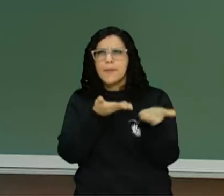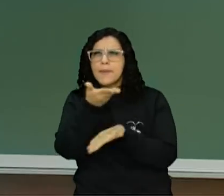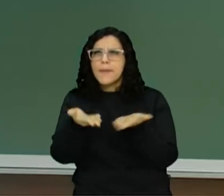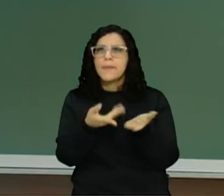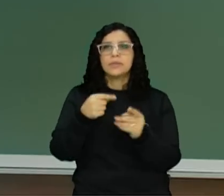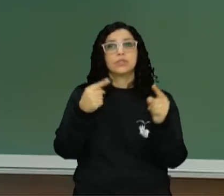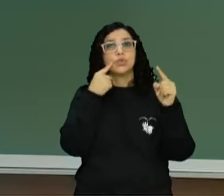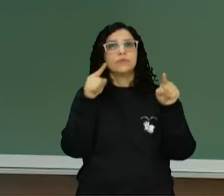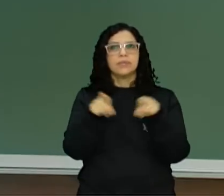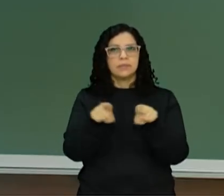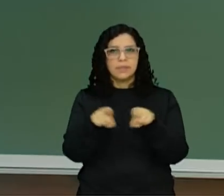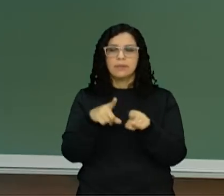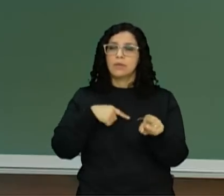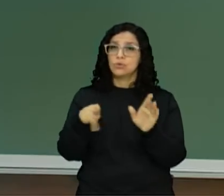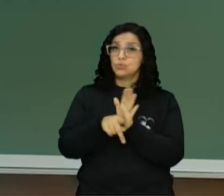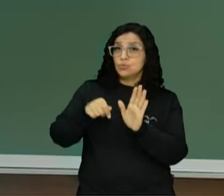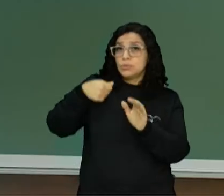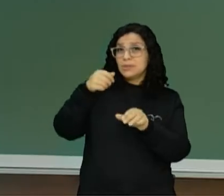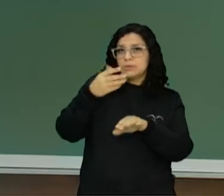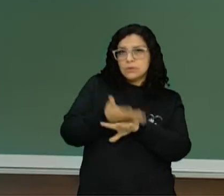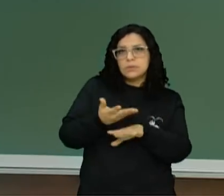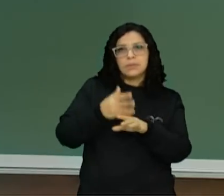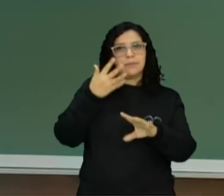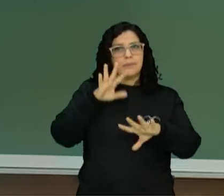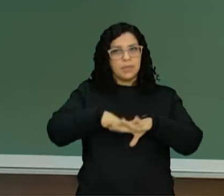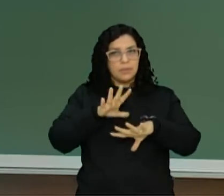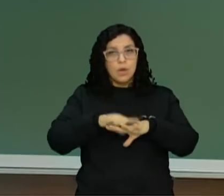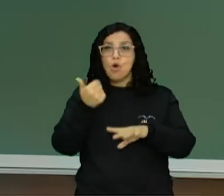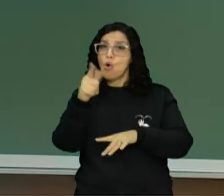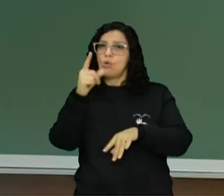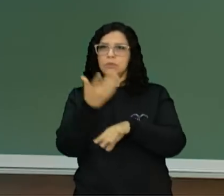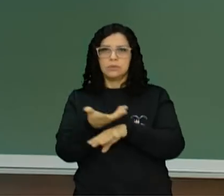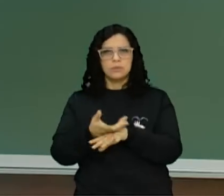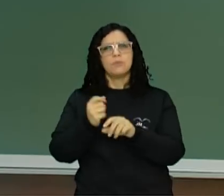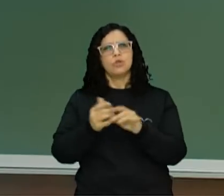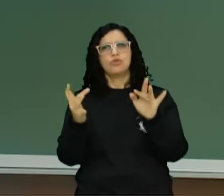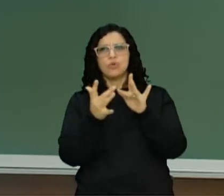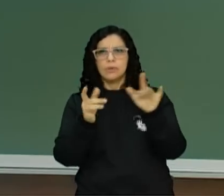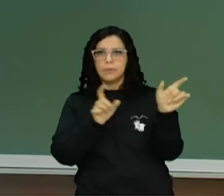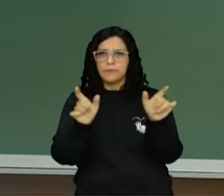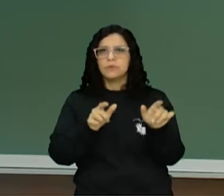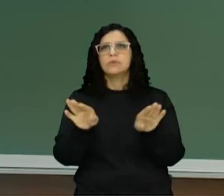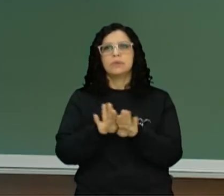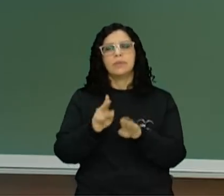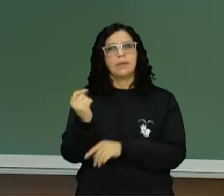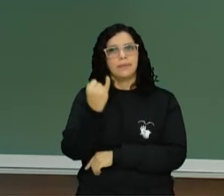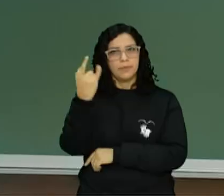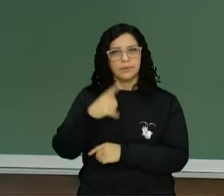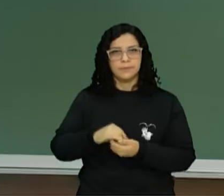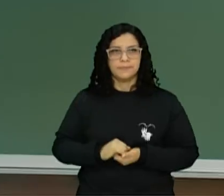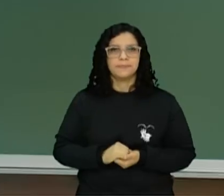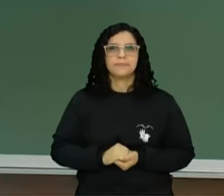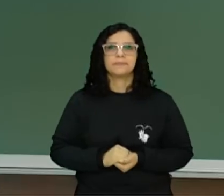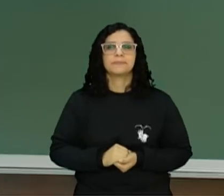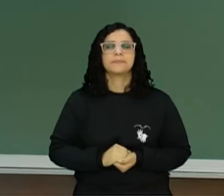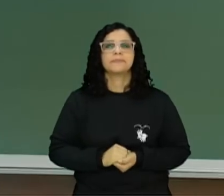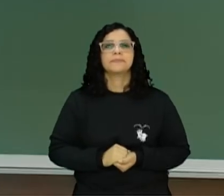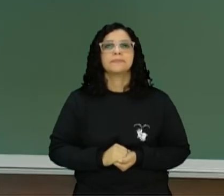alguma dúvida referente a essa ou a qualquer outra aula de matemática ou de qualquer matéria que você tenha assistido aqui no Aula Paraná com a gente,